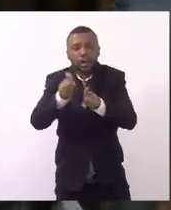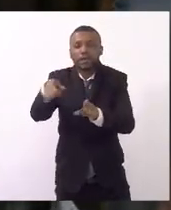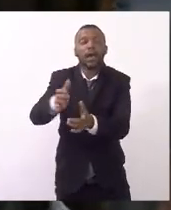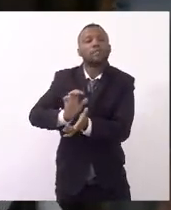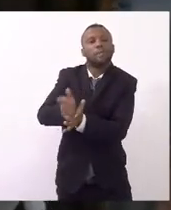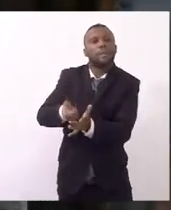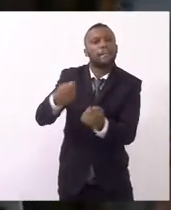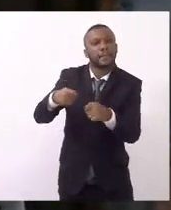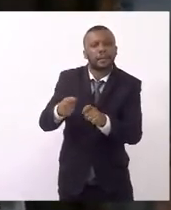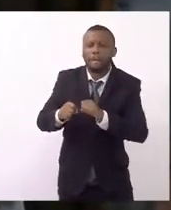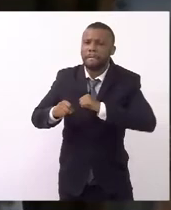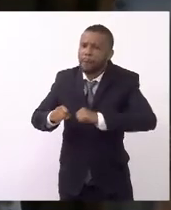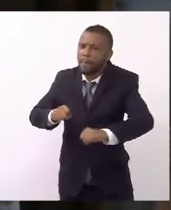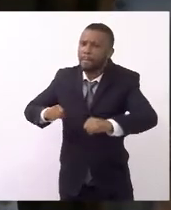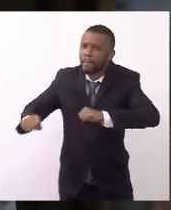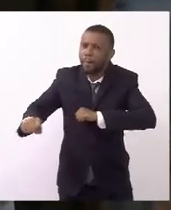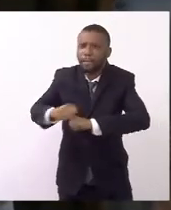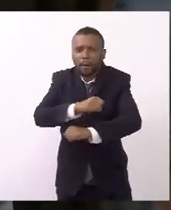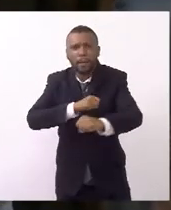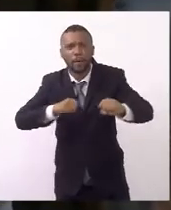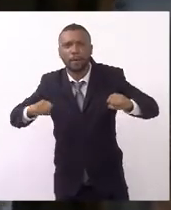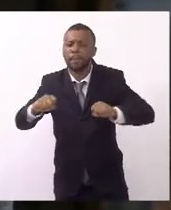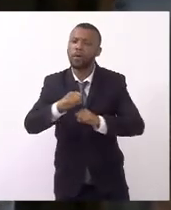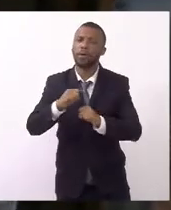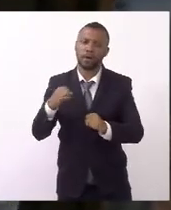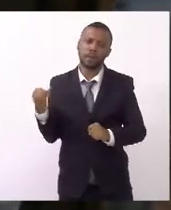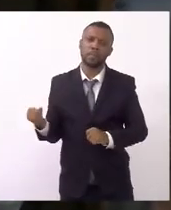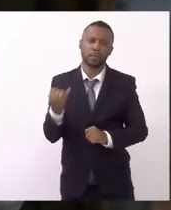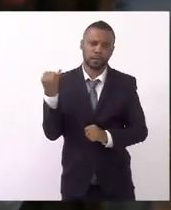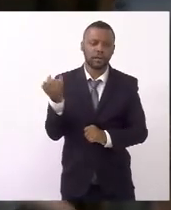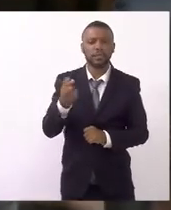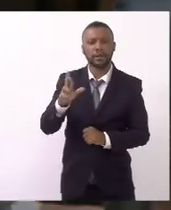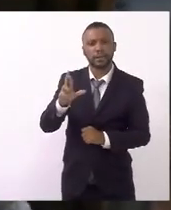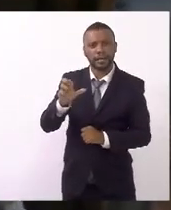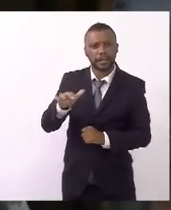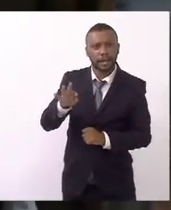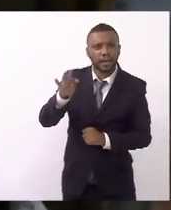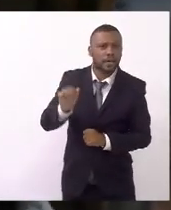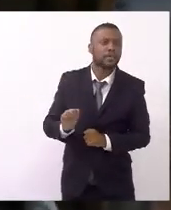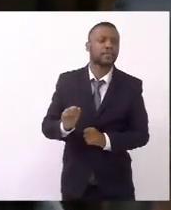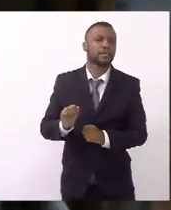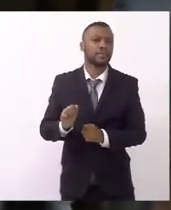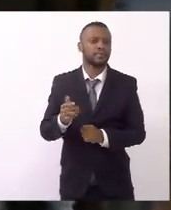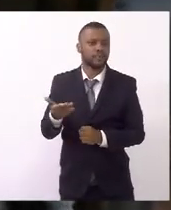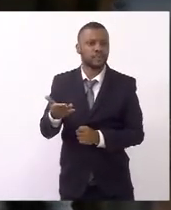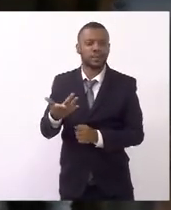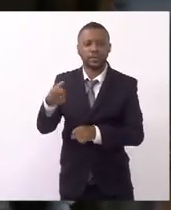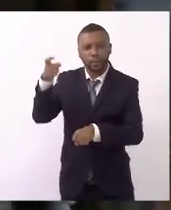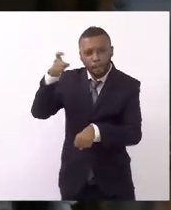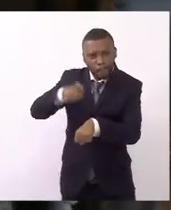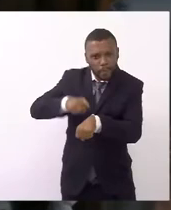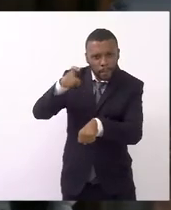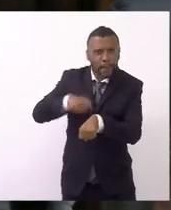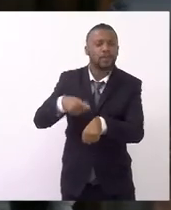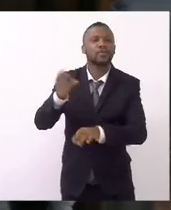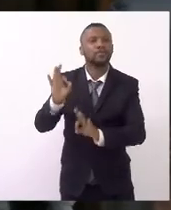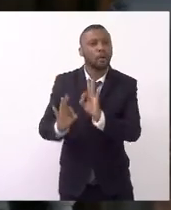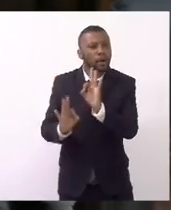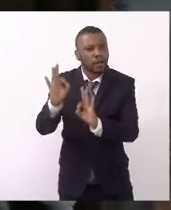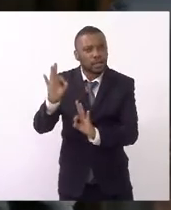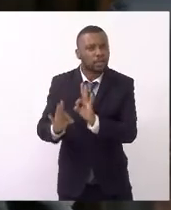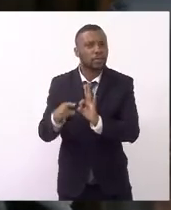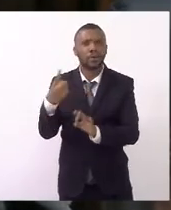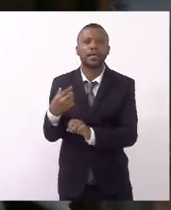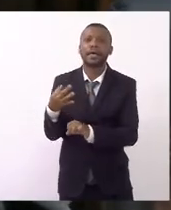ser contundentemente enfrentado e sem dúvida Renata Esse é um momento de organização da nossa resistência